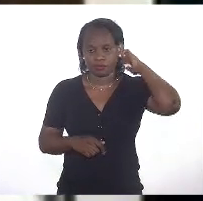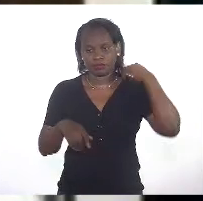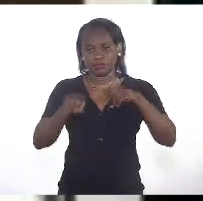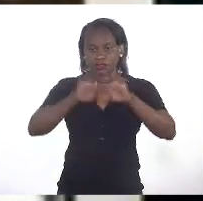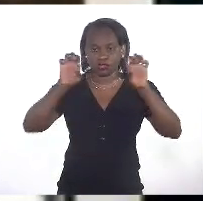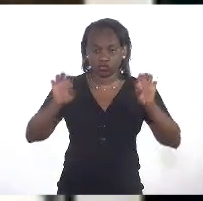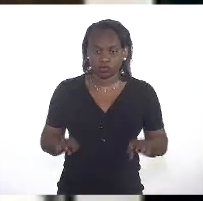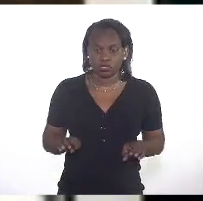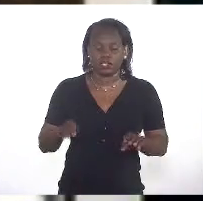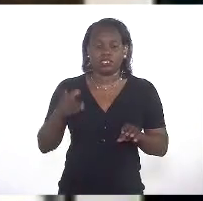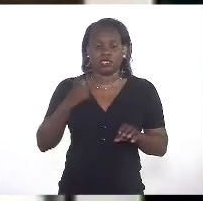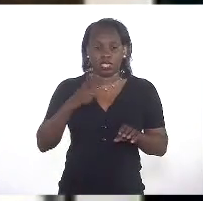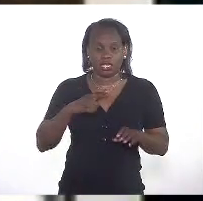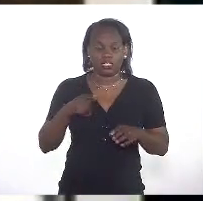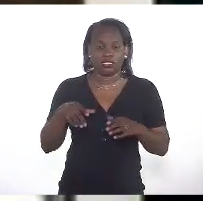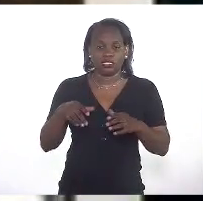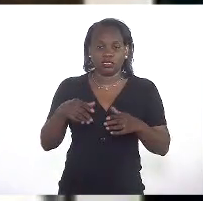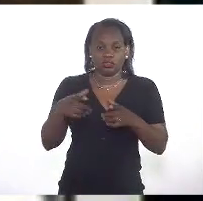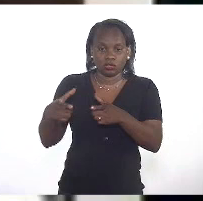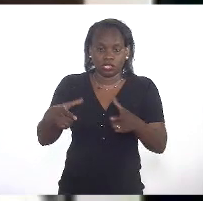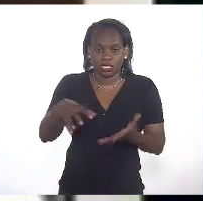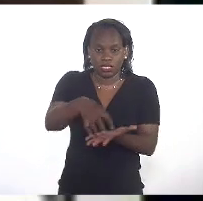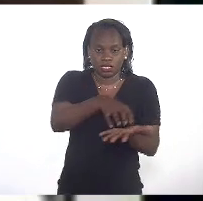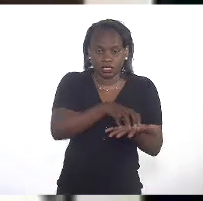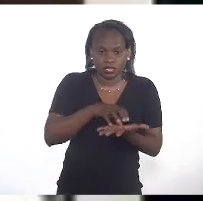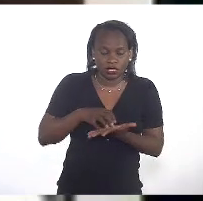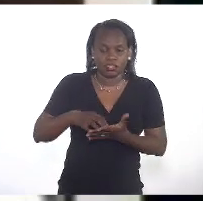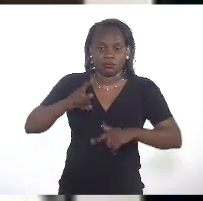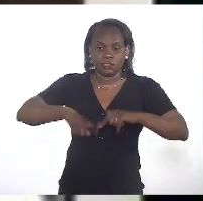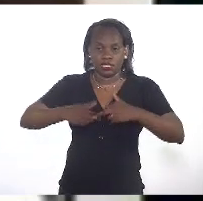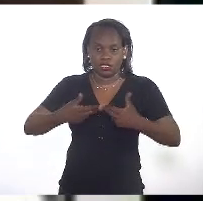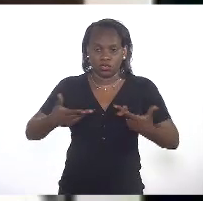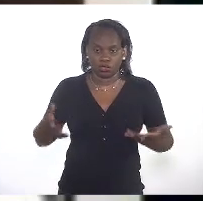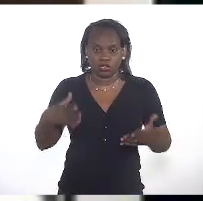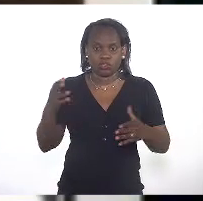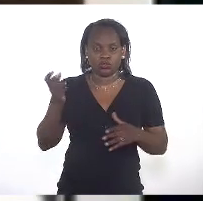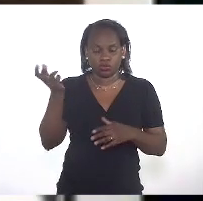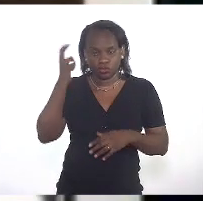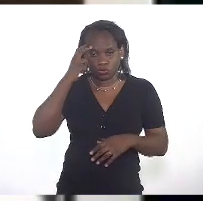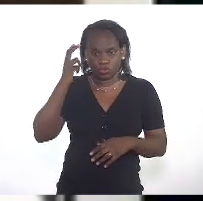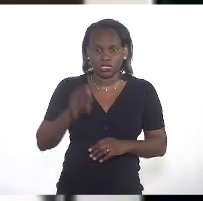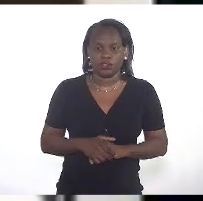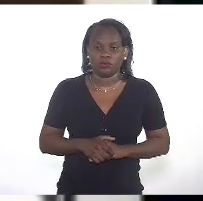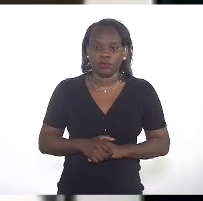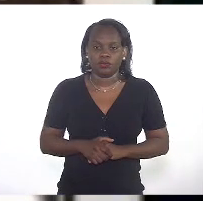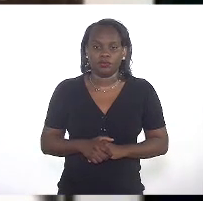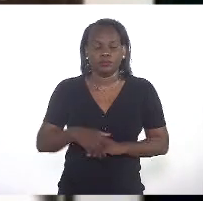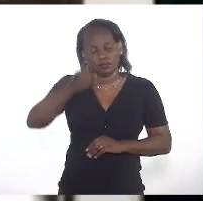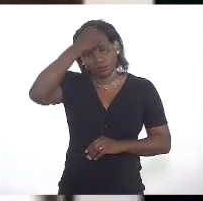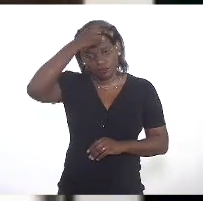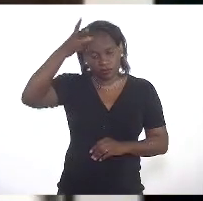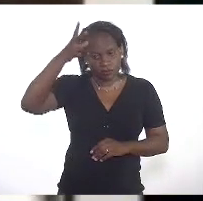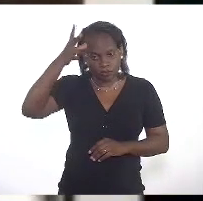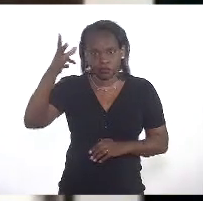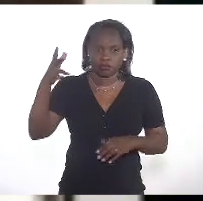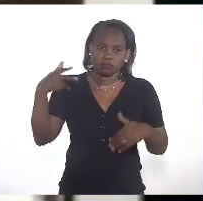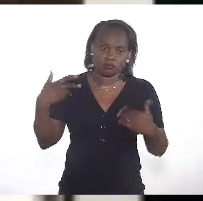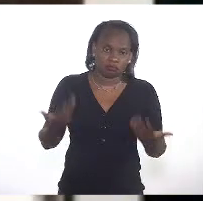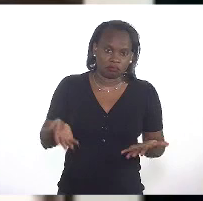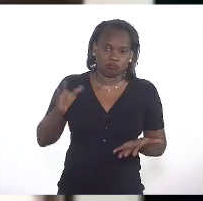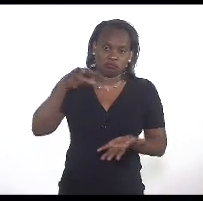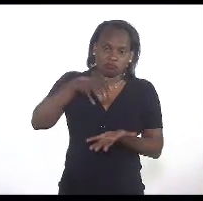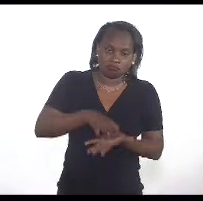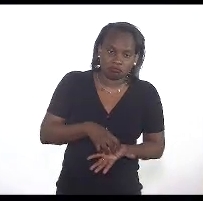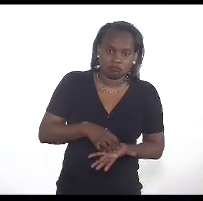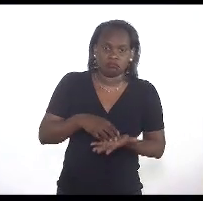Estruturar uma rede de centros e equipamentos culturais no município, seja na sede